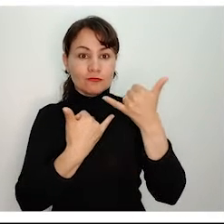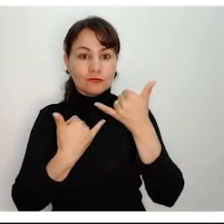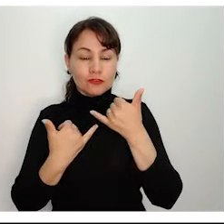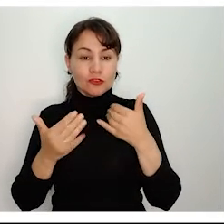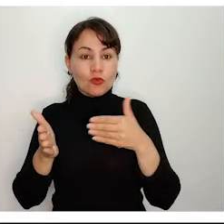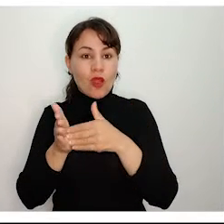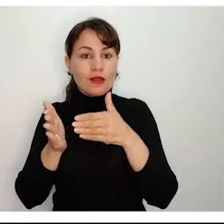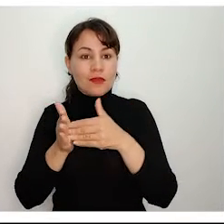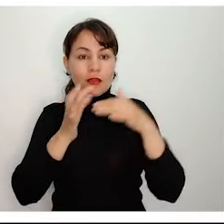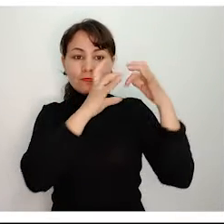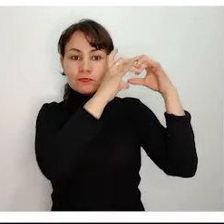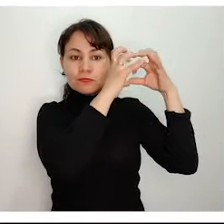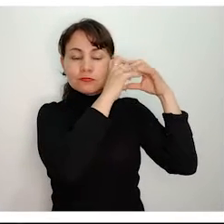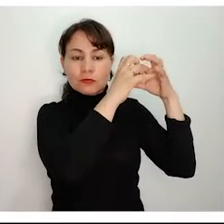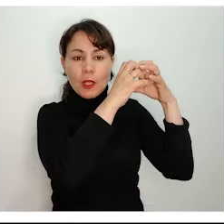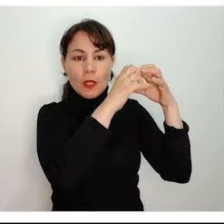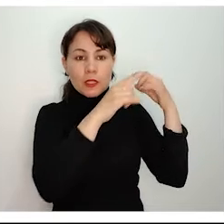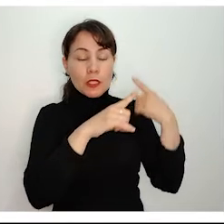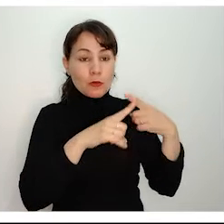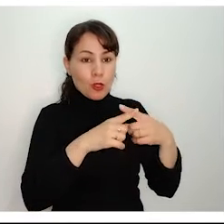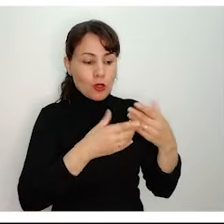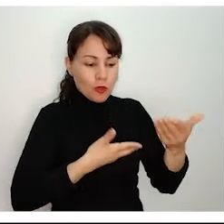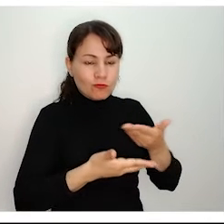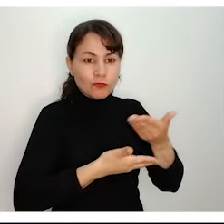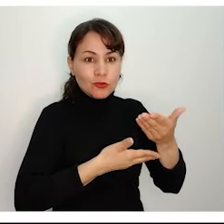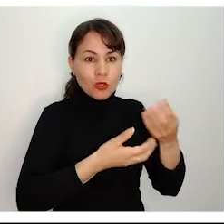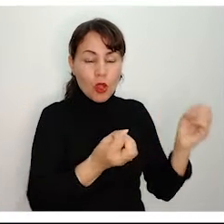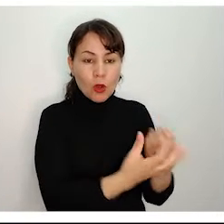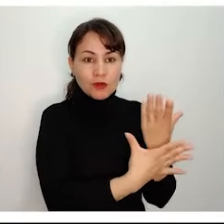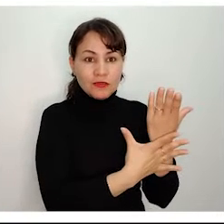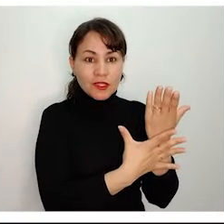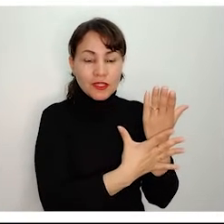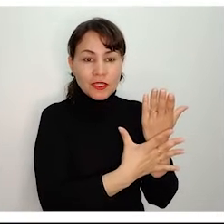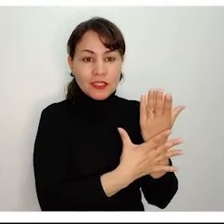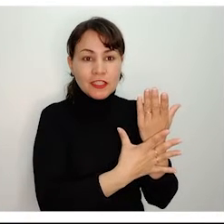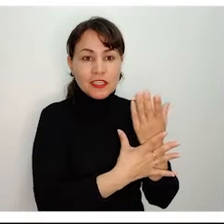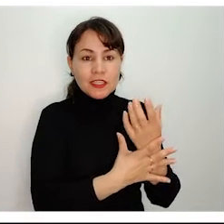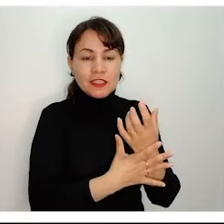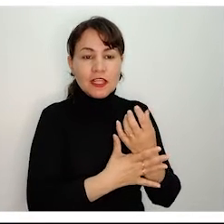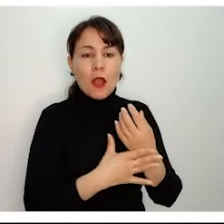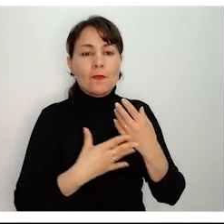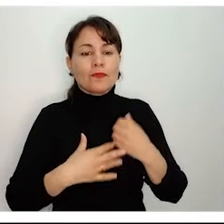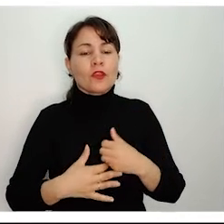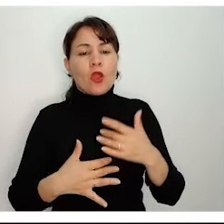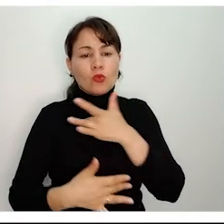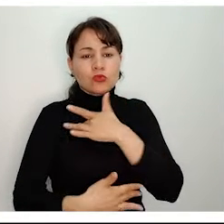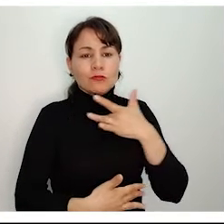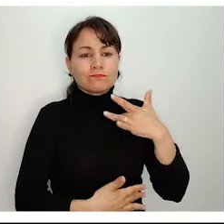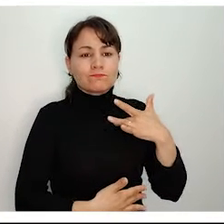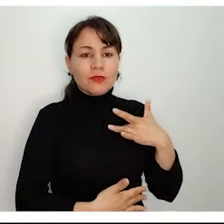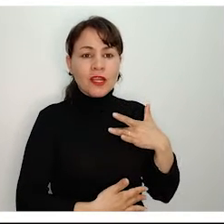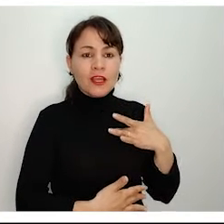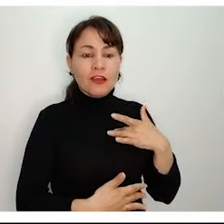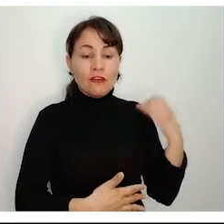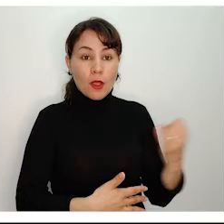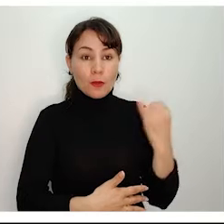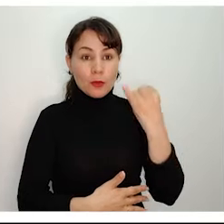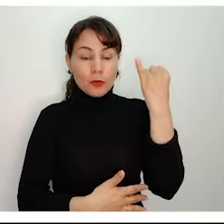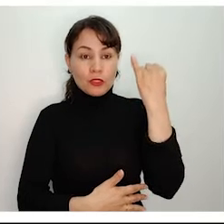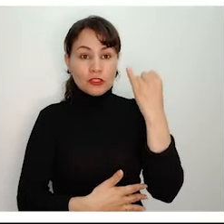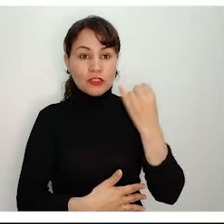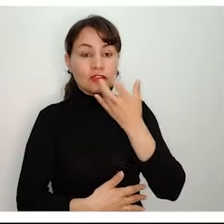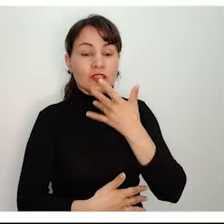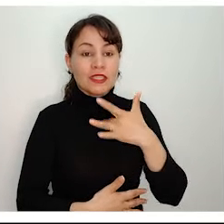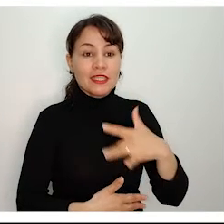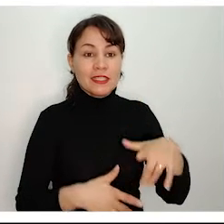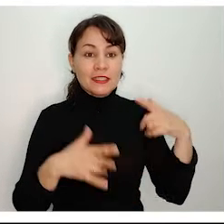que vão chegando até o encéfalo. E para que essa integração sensorial aconteça de forma saudável, é muito